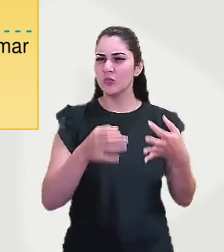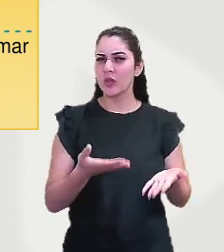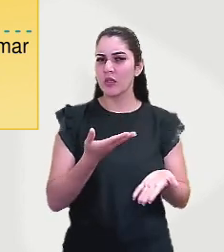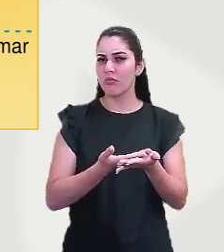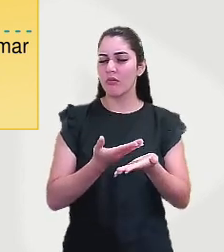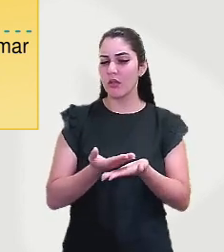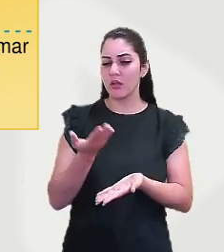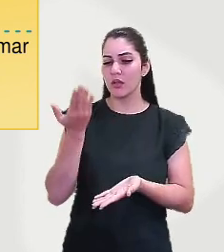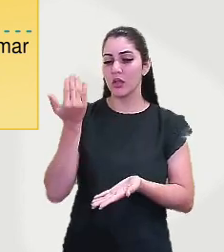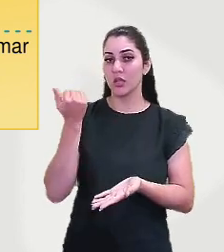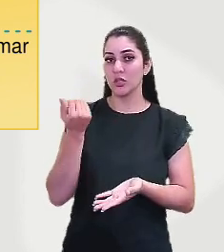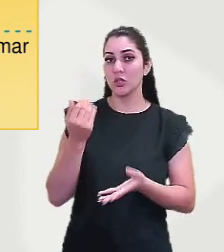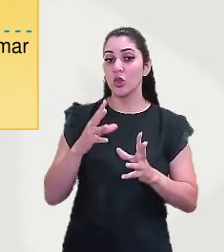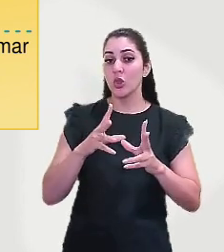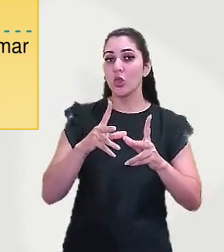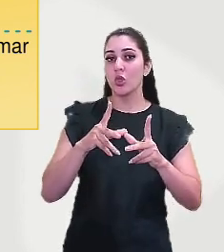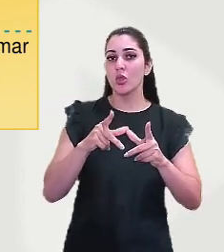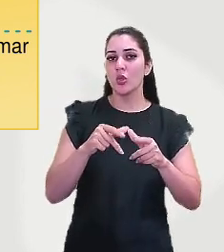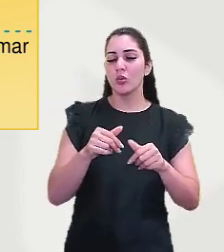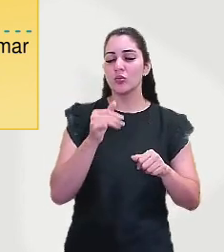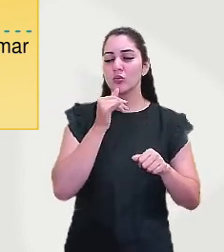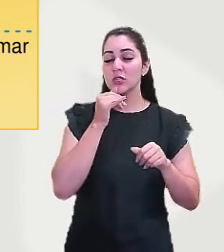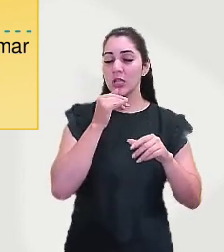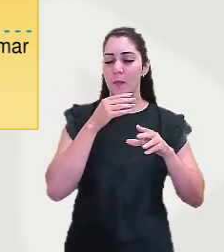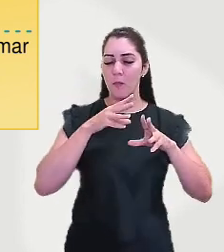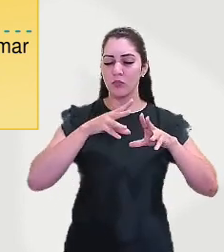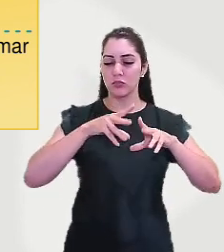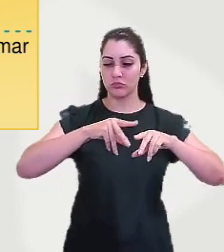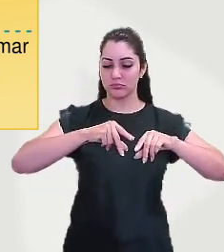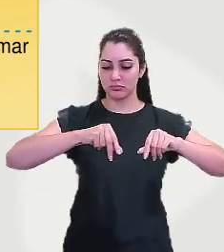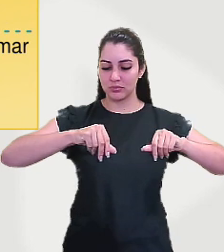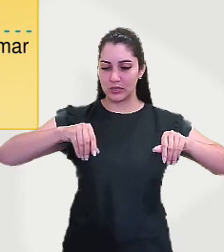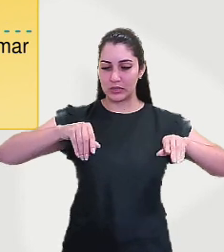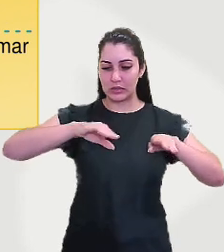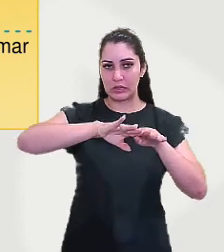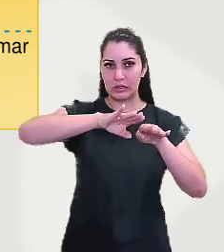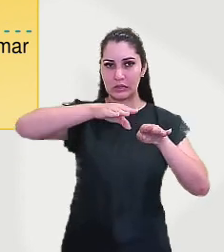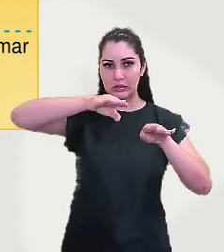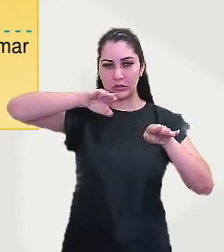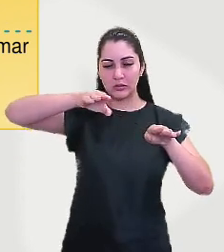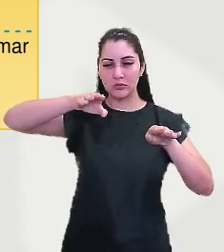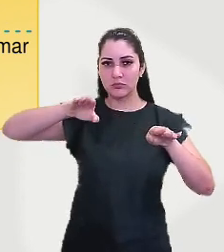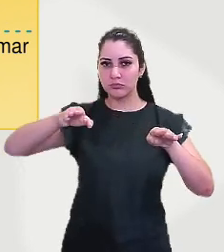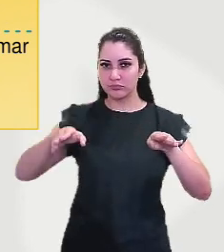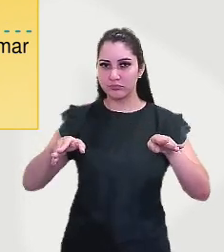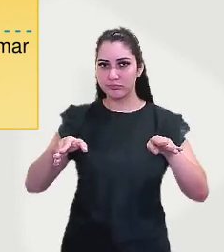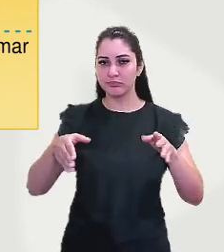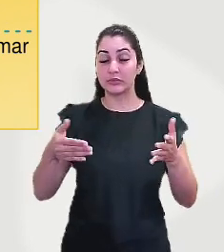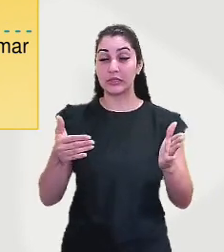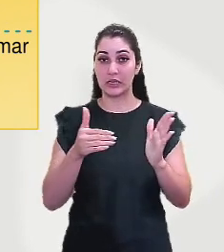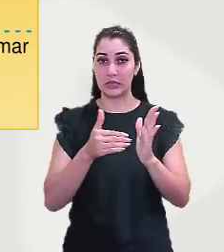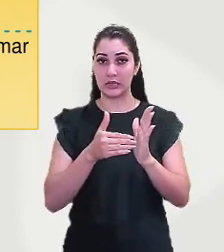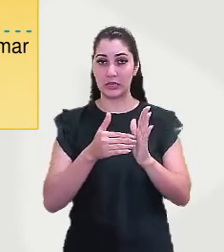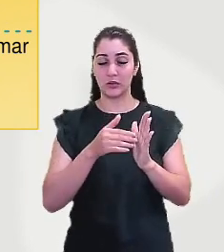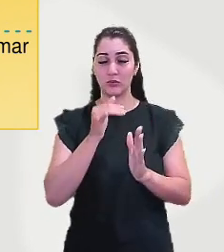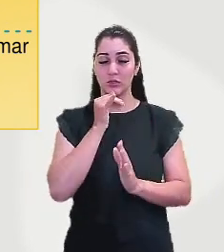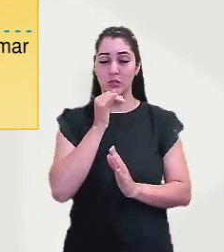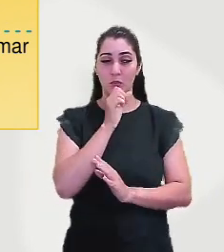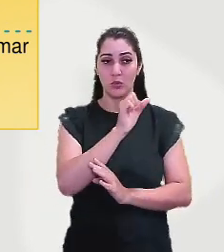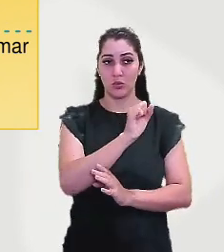são toda a forma da superfície da Terra, né? Vindo desde as terras submersas até as terras